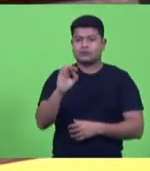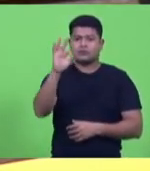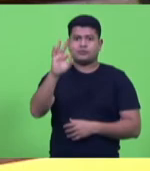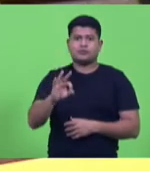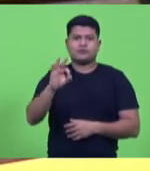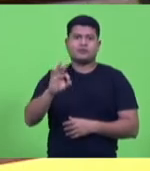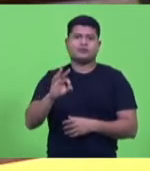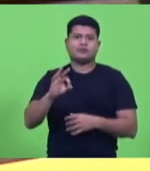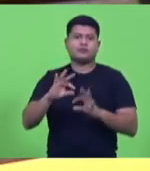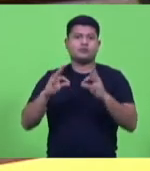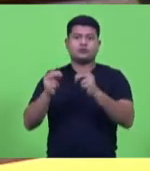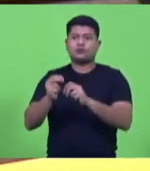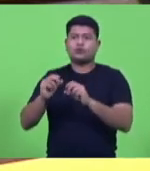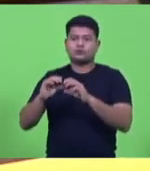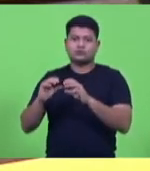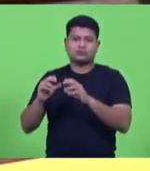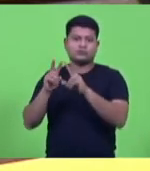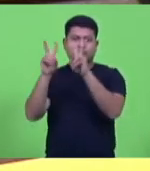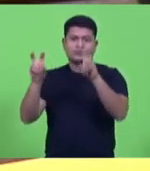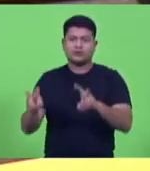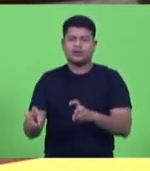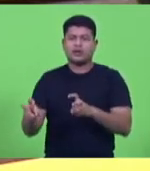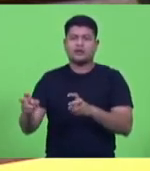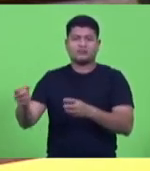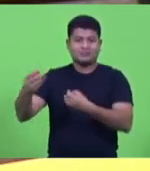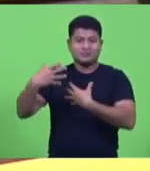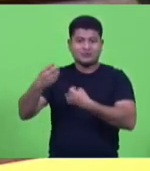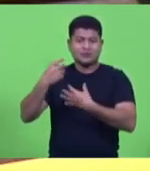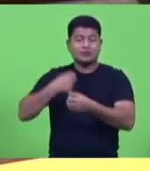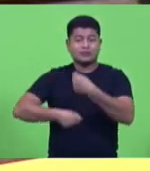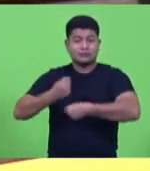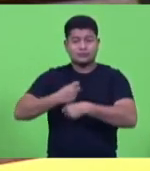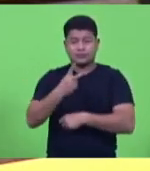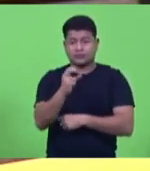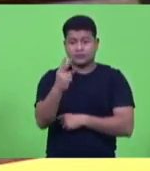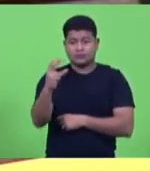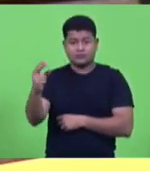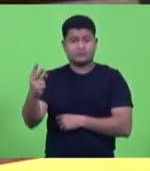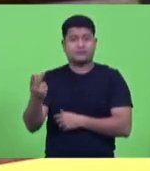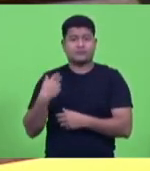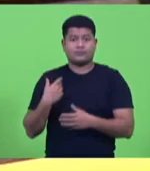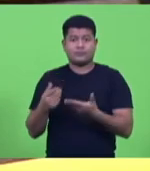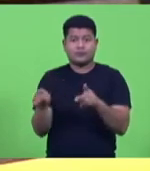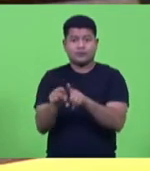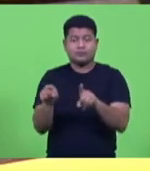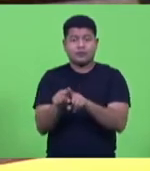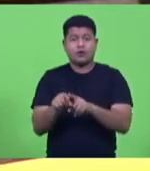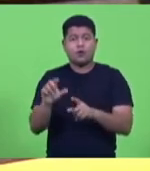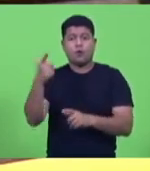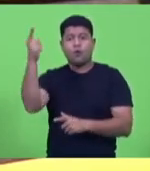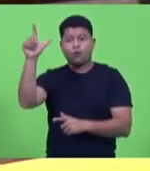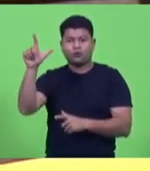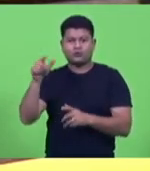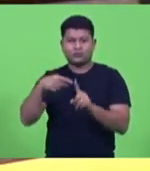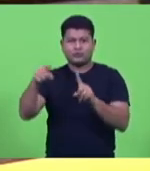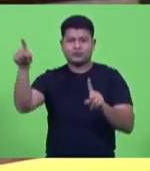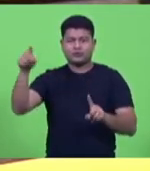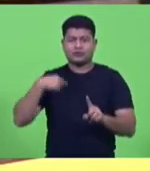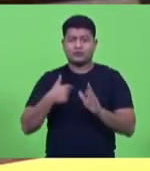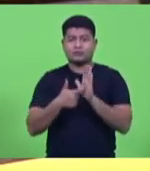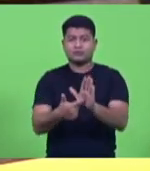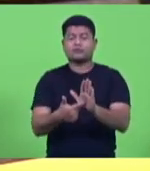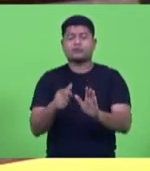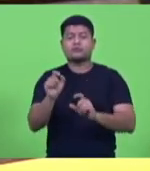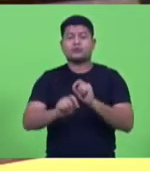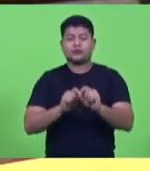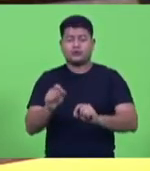conteúdo letivo do ano passado. Outros estudos, um outro estudo da FGV, apontou algo muito parecido, que as crianças